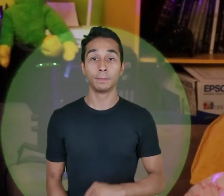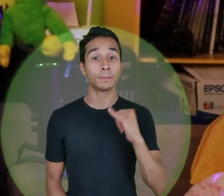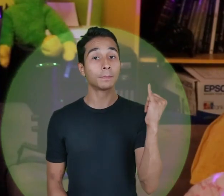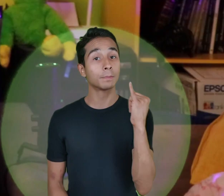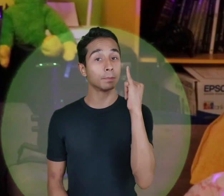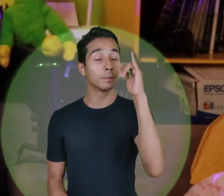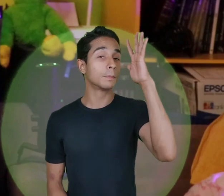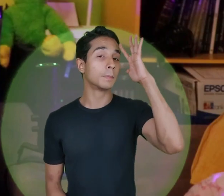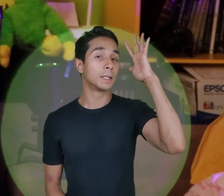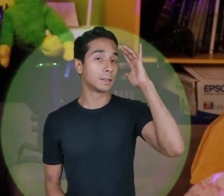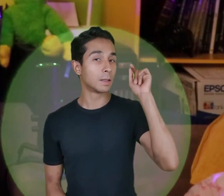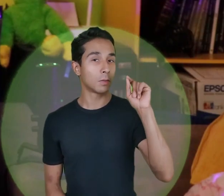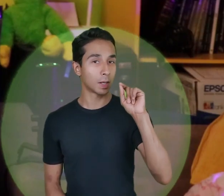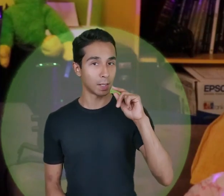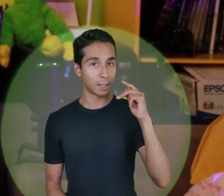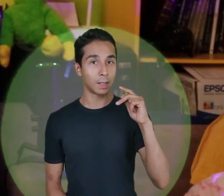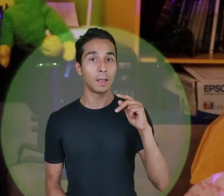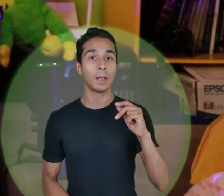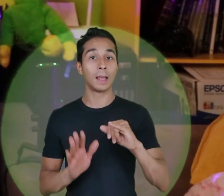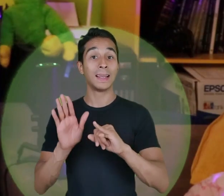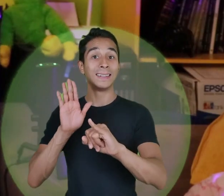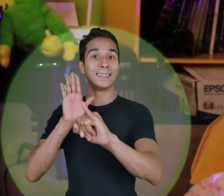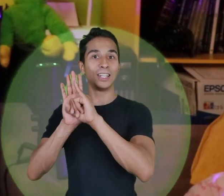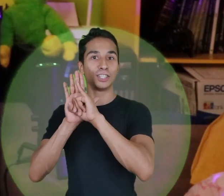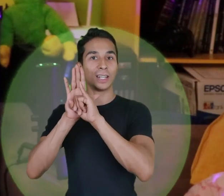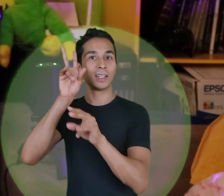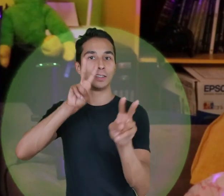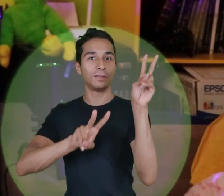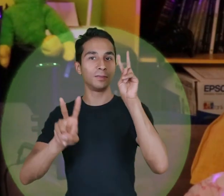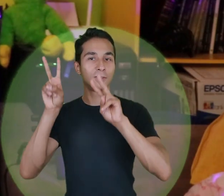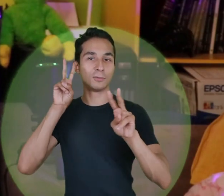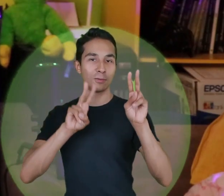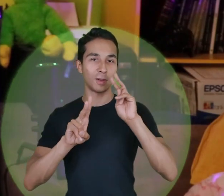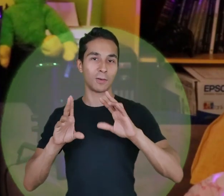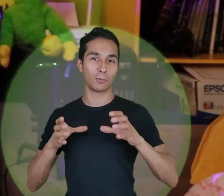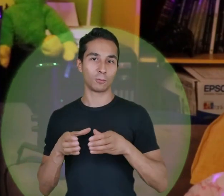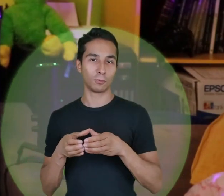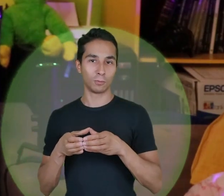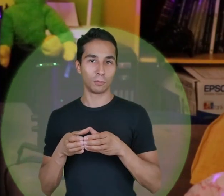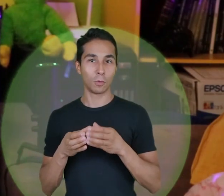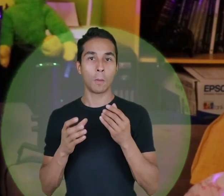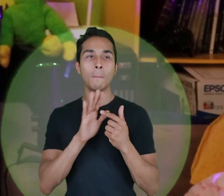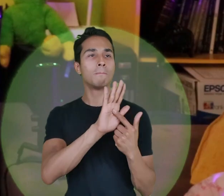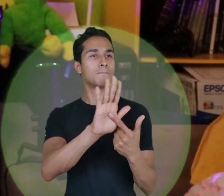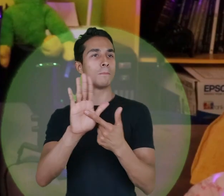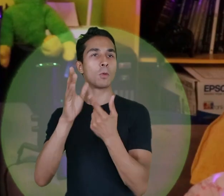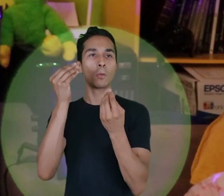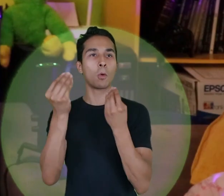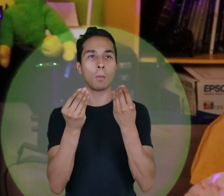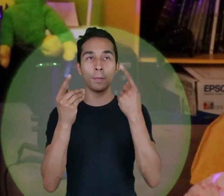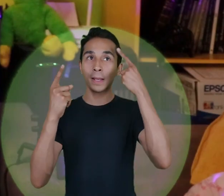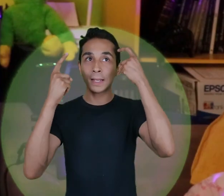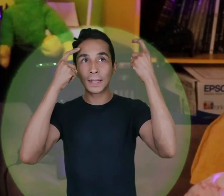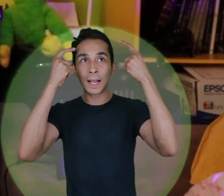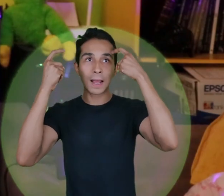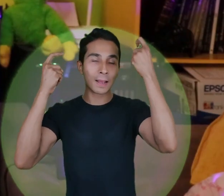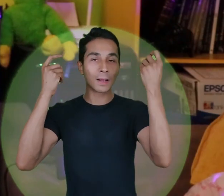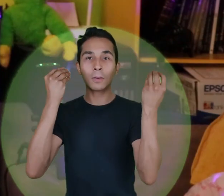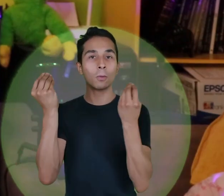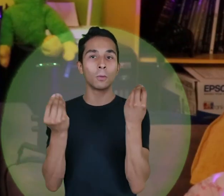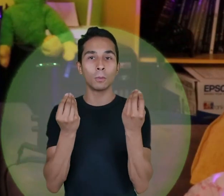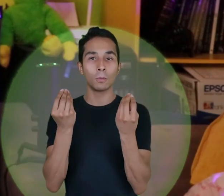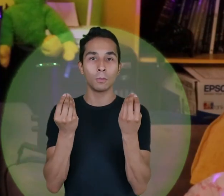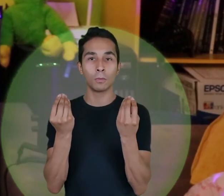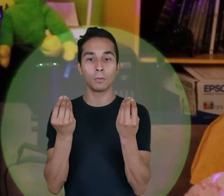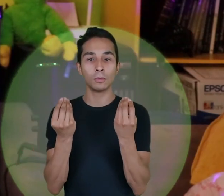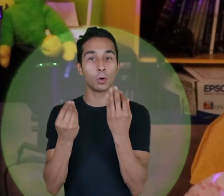coisas mais importantes aí para você pensar o seu grupo é a identidade visual dele, né? Como ele vai se colocar pro mundo, que ideias você vai